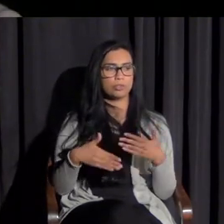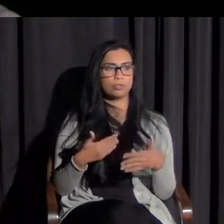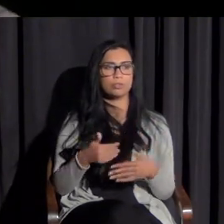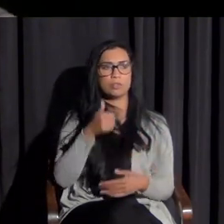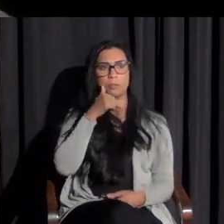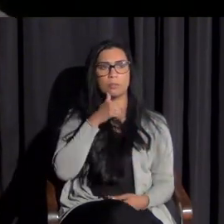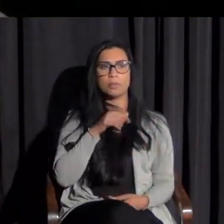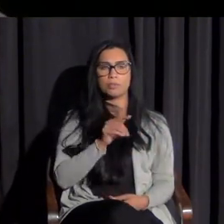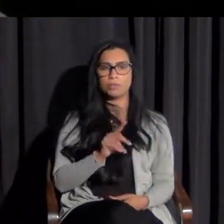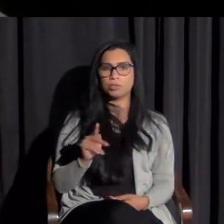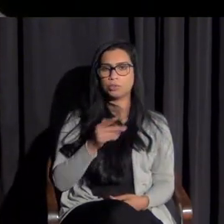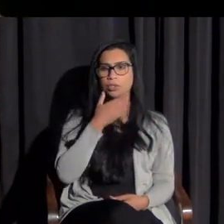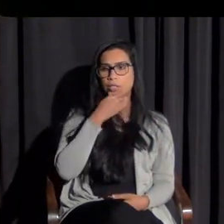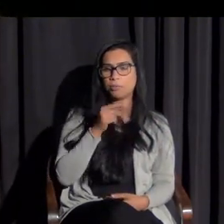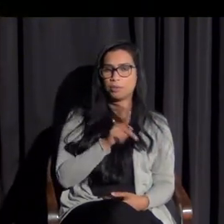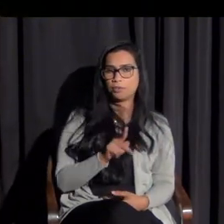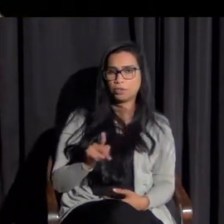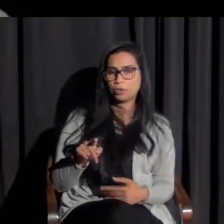professoras,